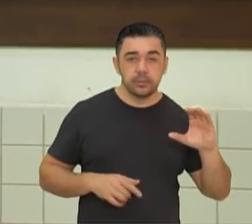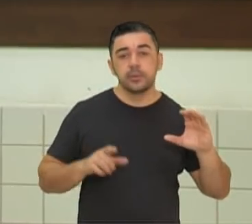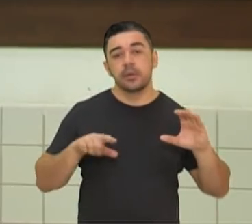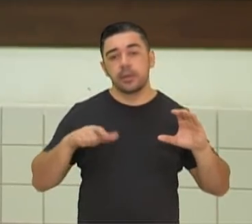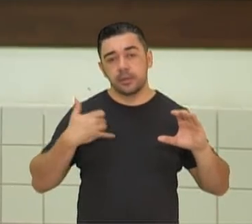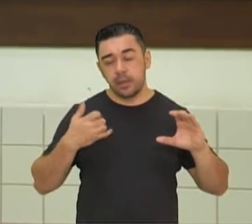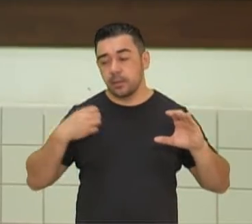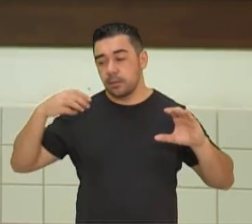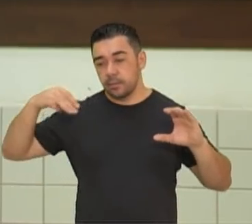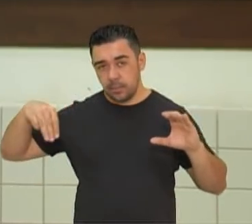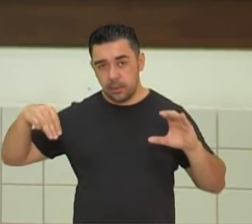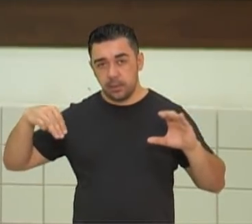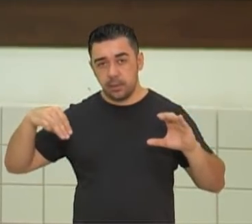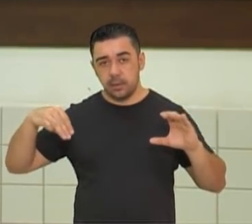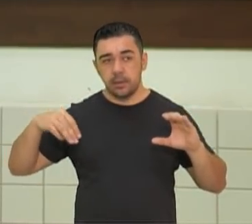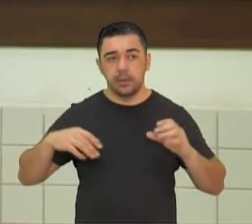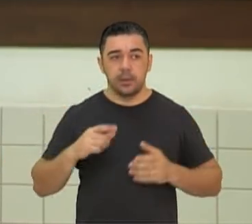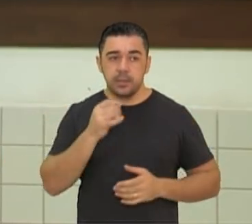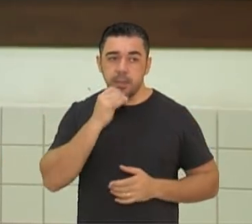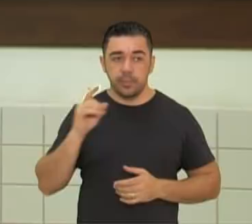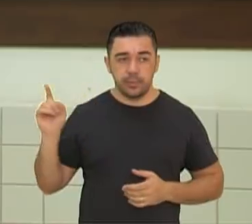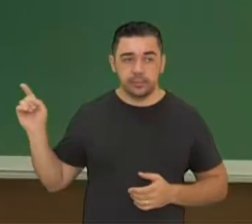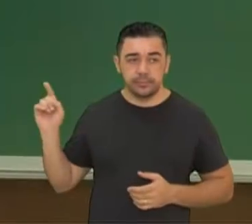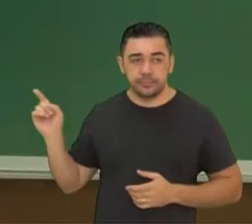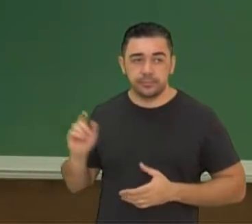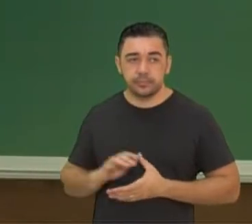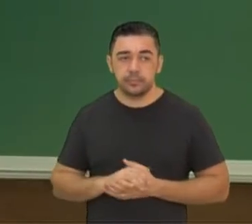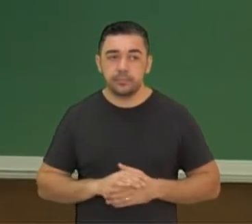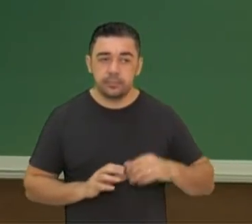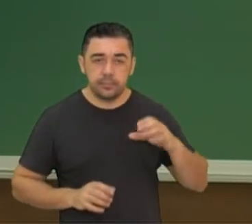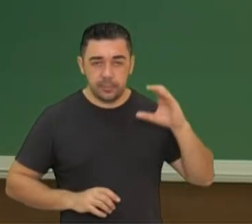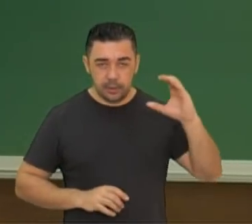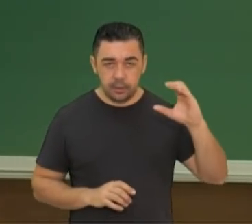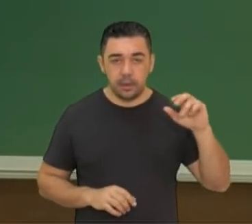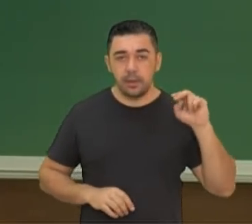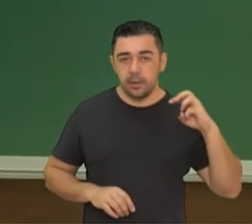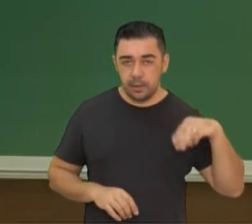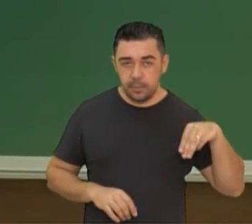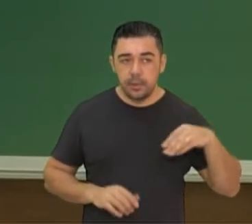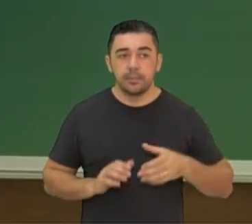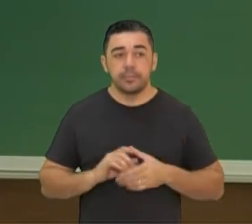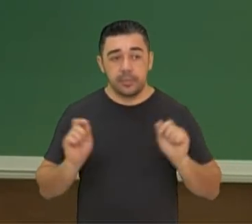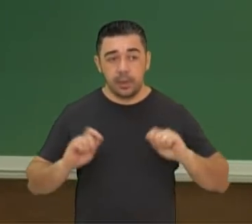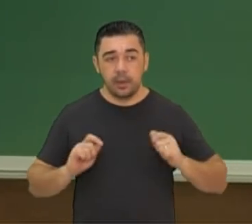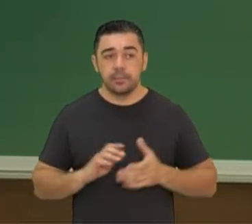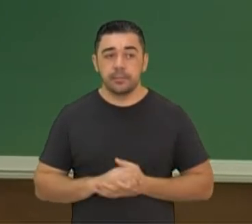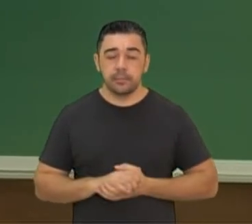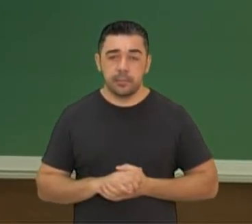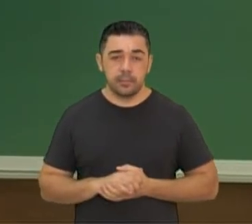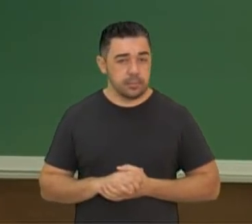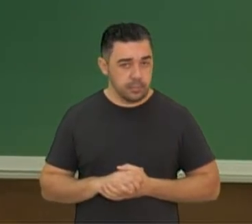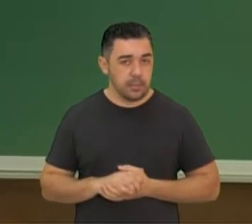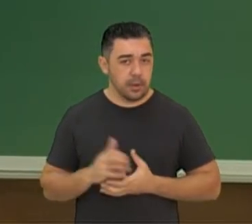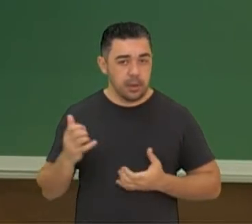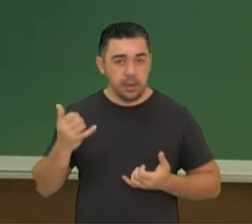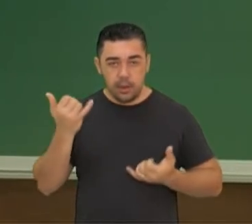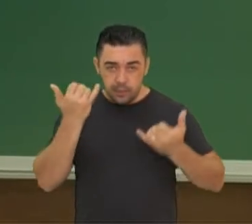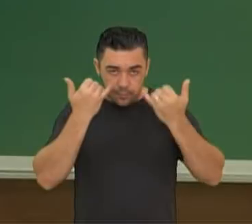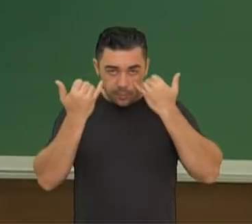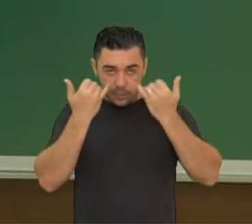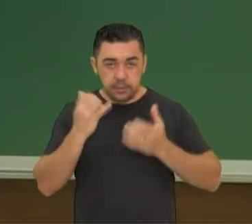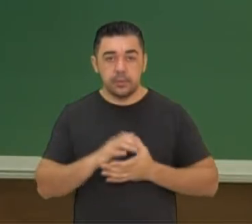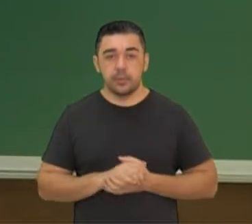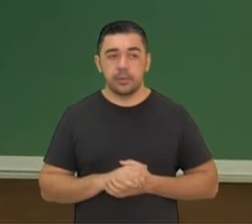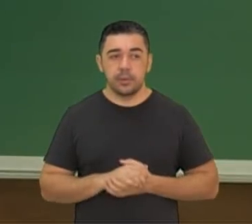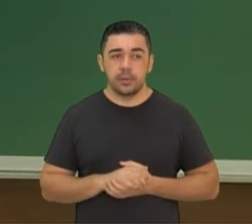idade da Melissa. Aí ficaria desse jeito, ó. A idade da Cláudia é C, a idade da Melissa é M. A informação adicional,